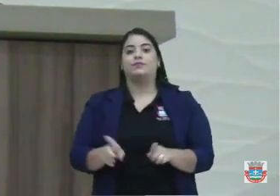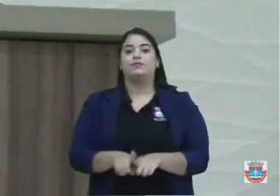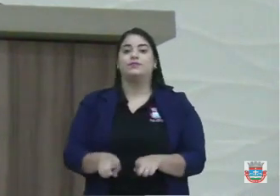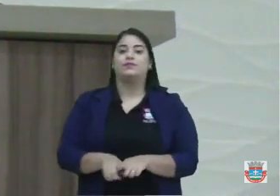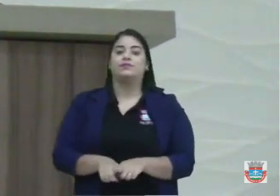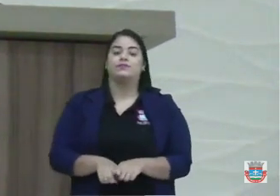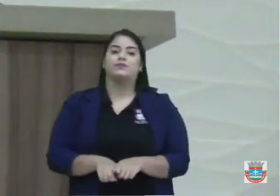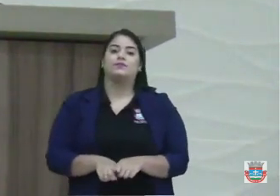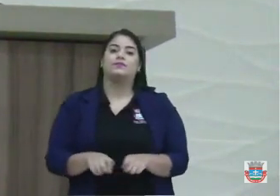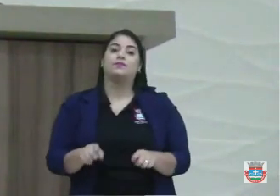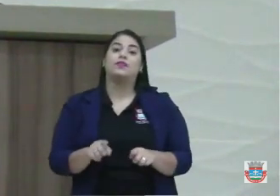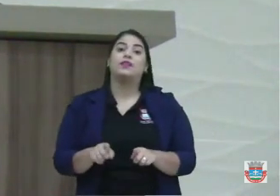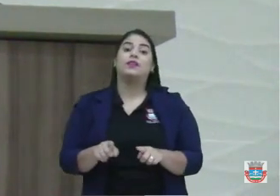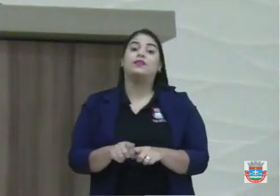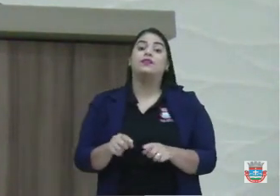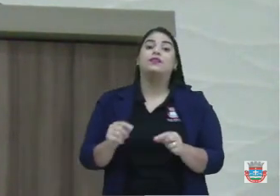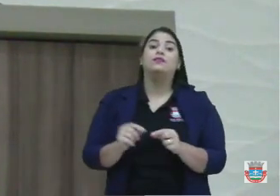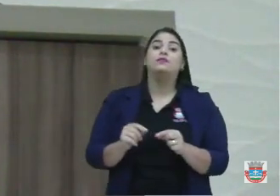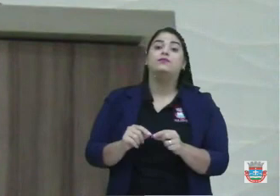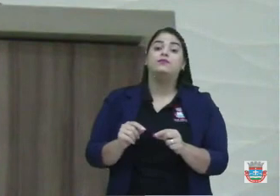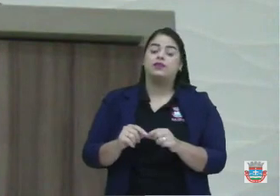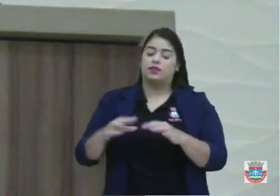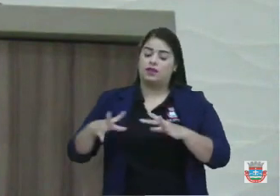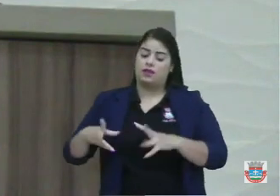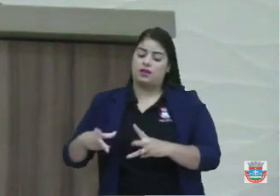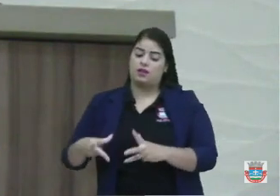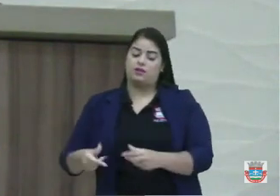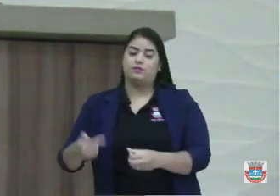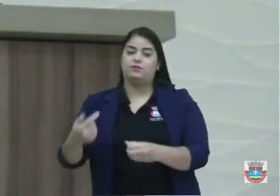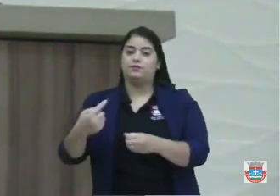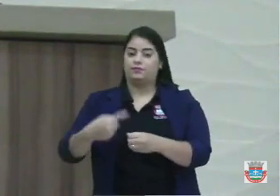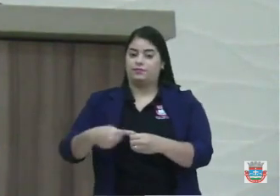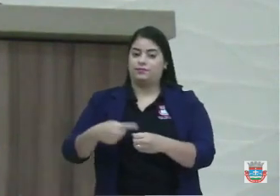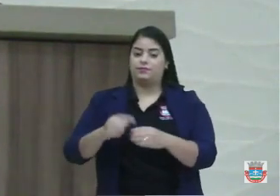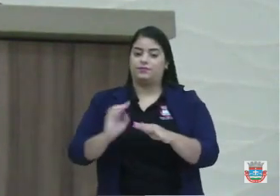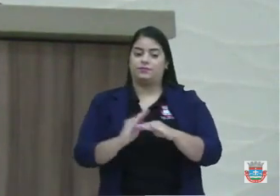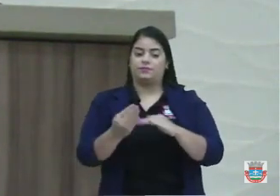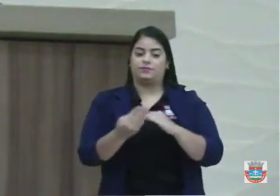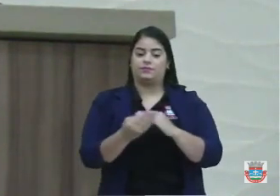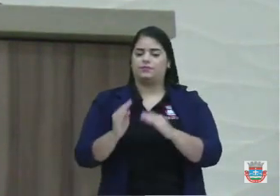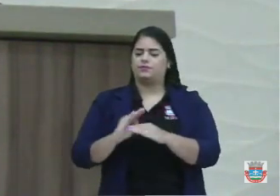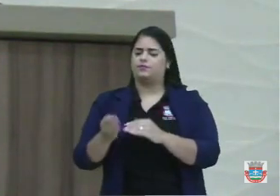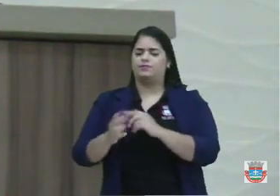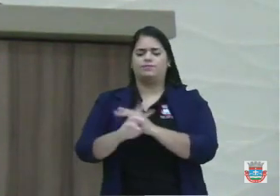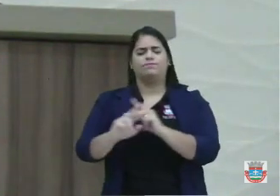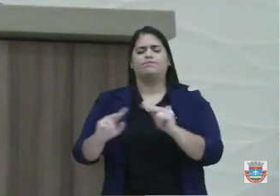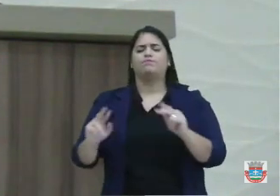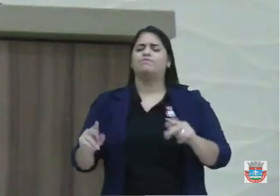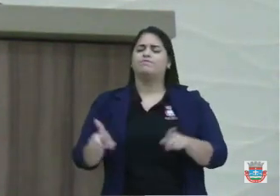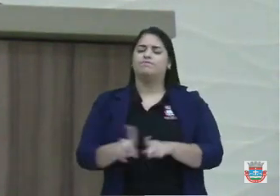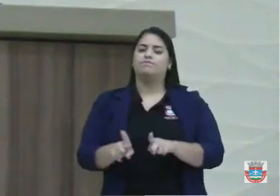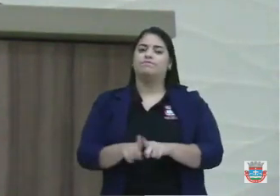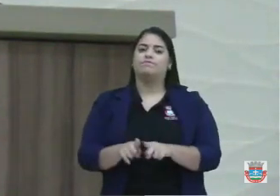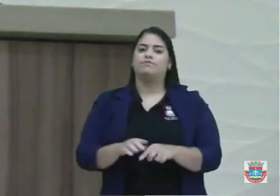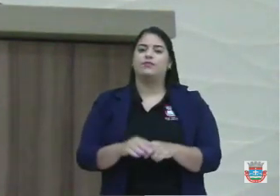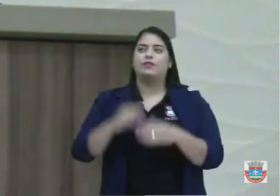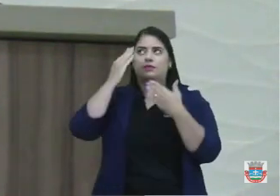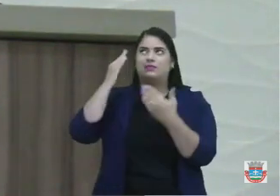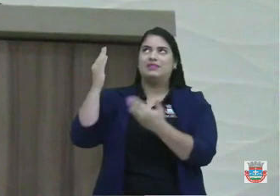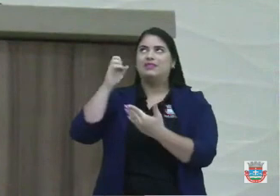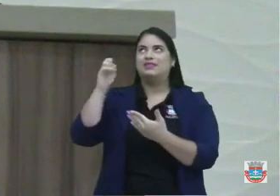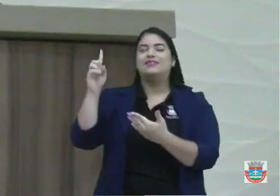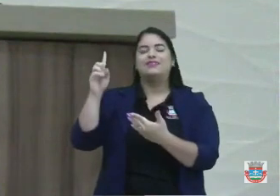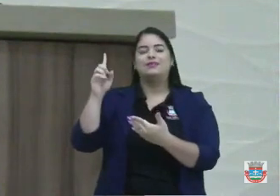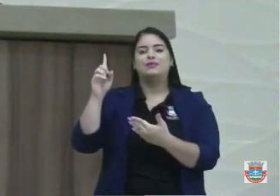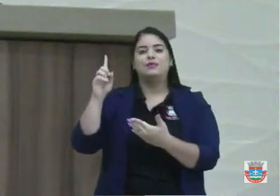irá fazer a limpeza da nossa cidade toda e nos bairros também. E graças a Deus, né,